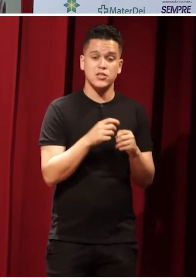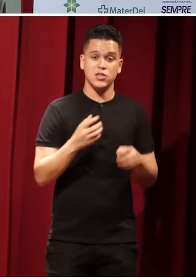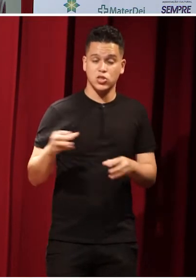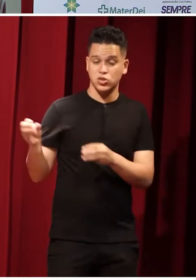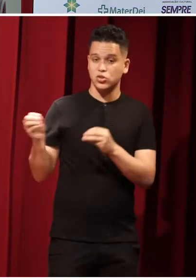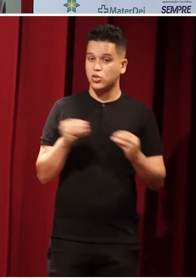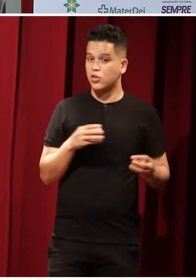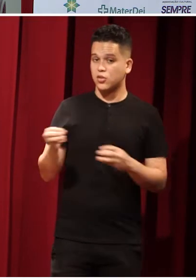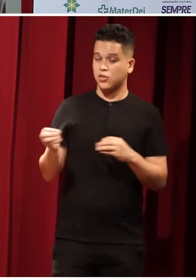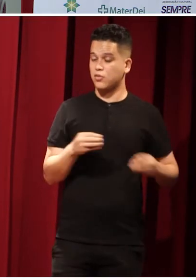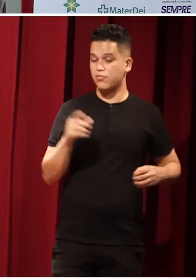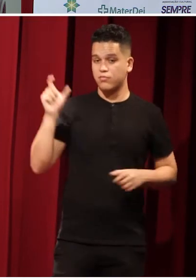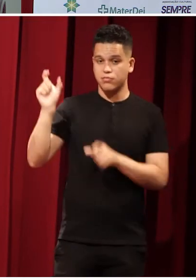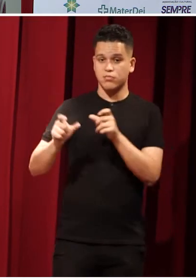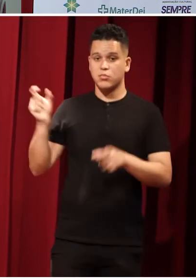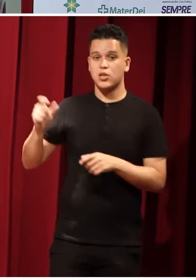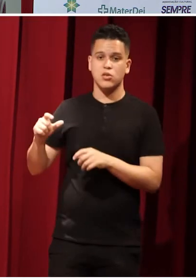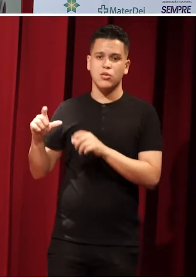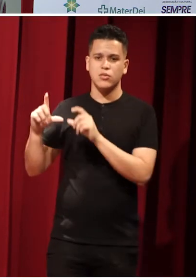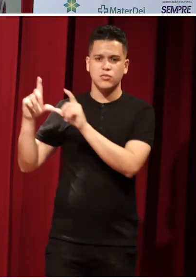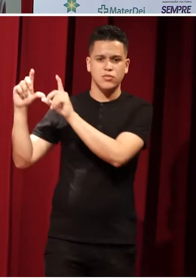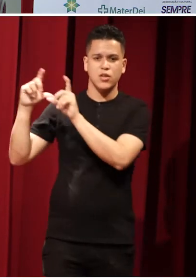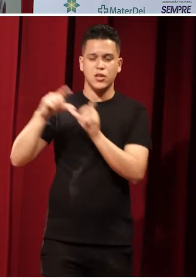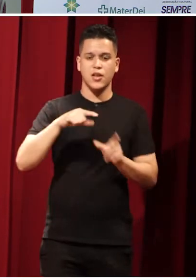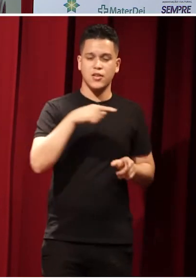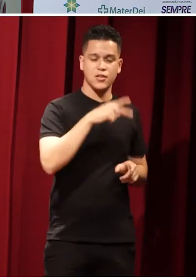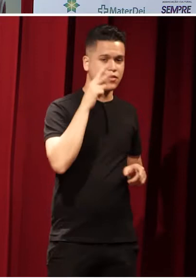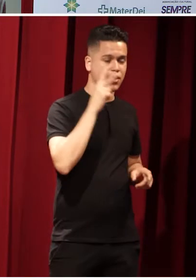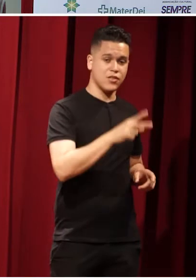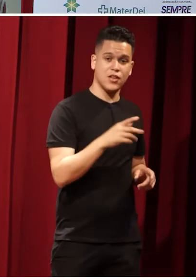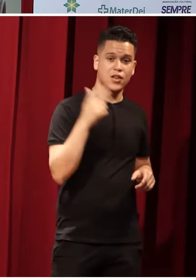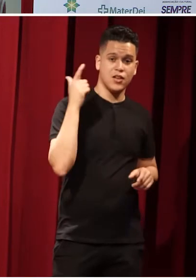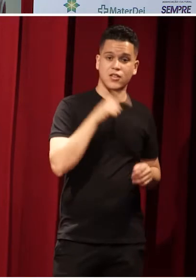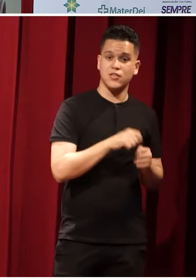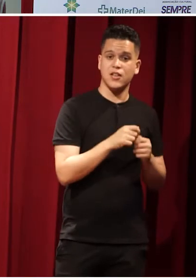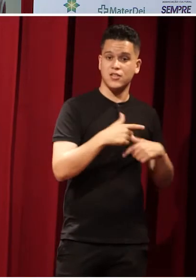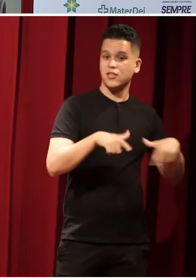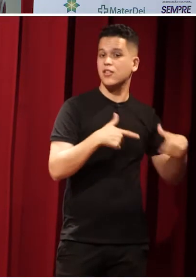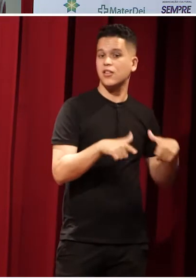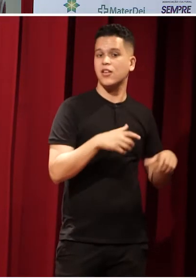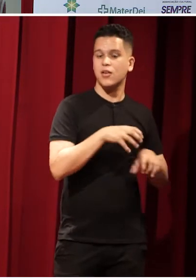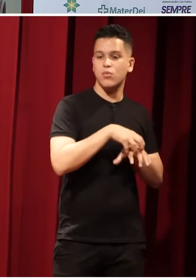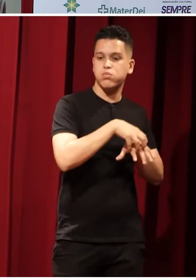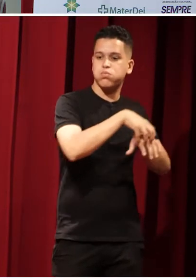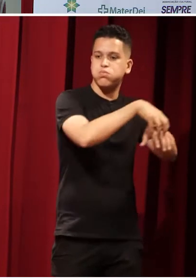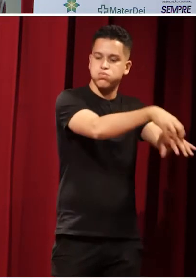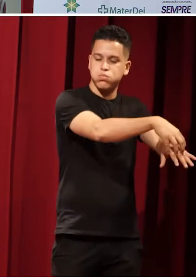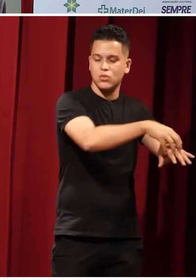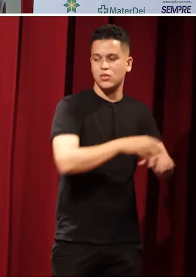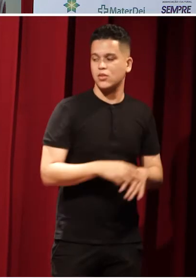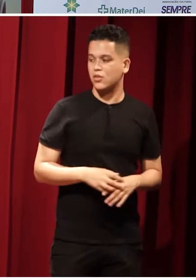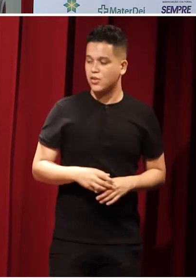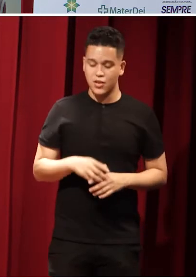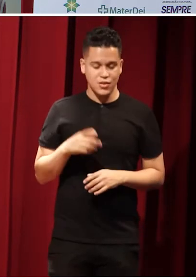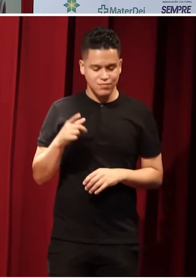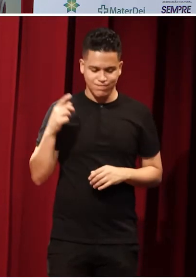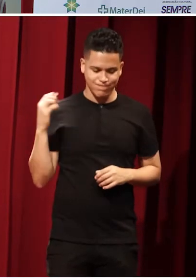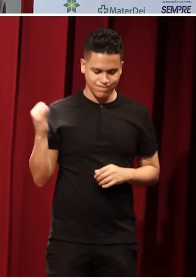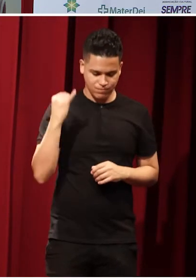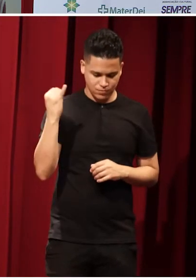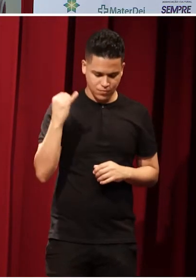incipiente. Esse é um campo fantástico. Você precisa de uma infraestrutura para valorizar a piscicultura.